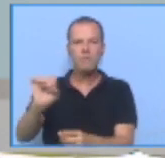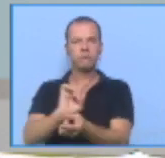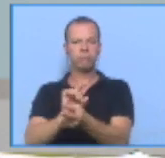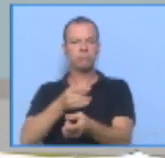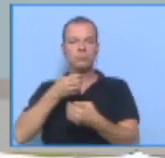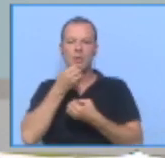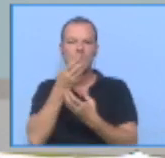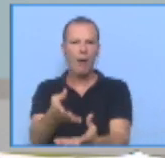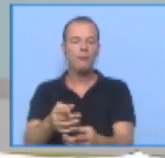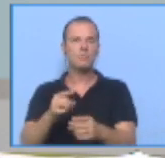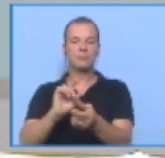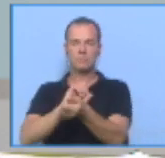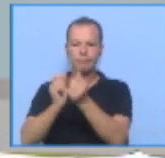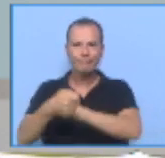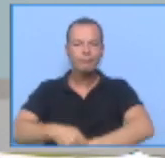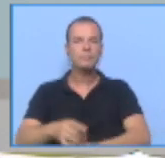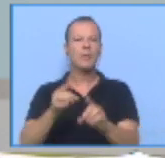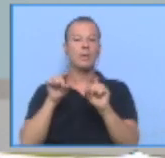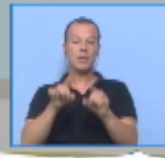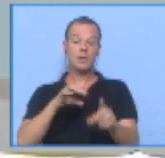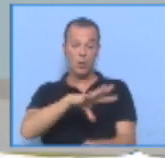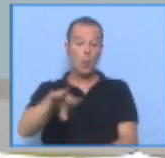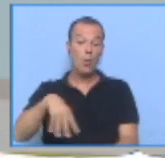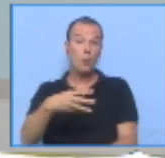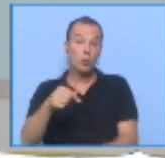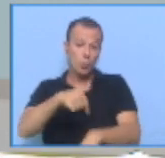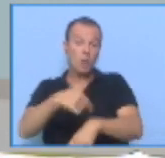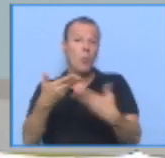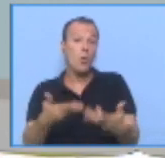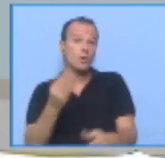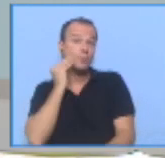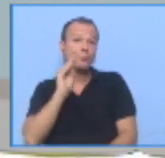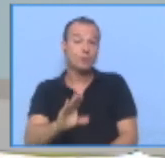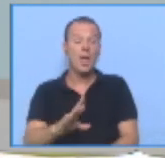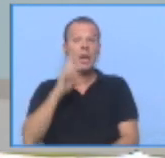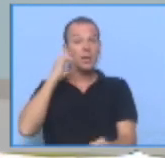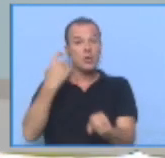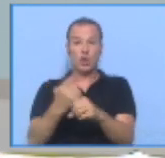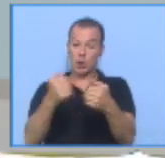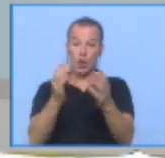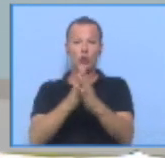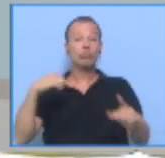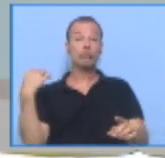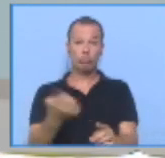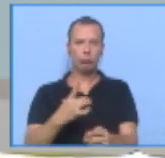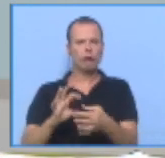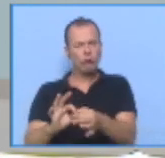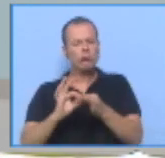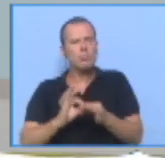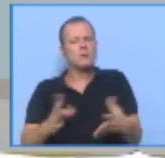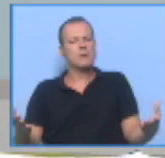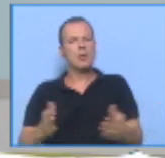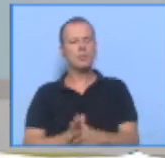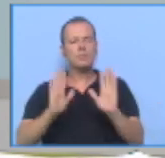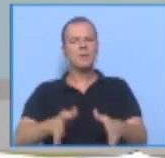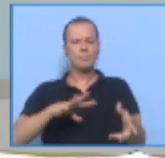em que vivemos é claramente esse mundo hoje, não é? E vai exigir de todos a colaboração. Nós temos que transformar este